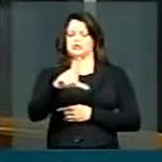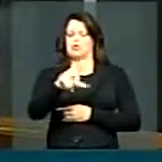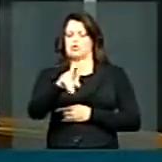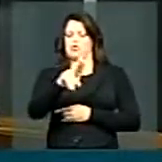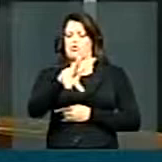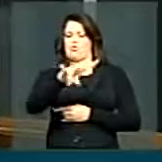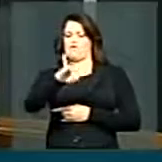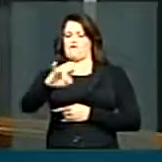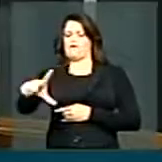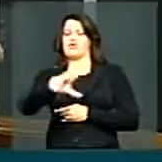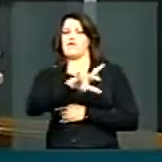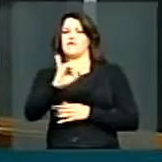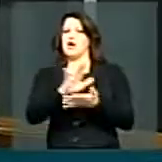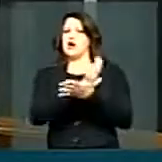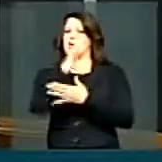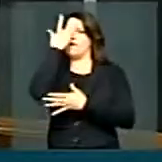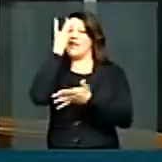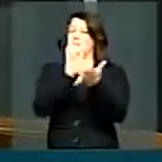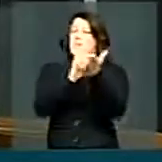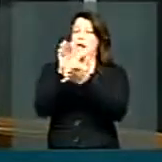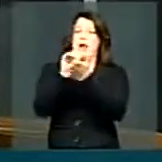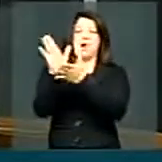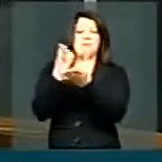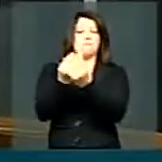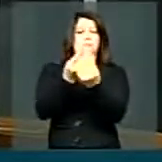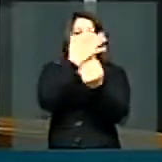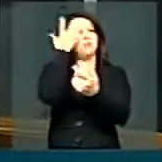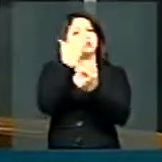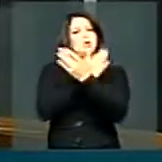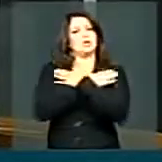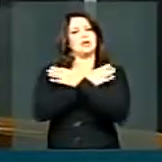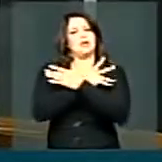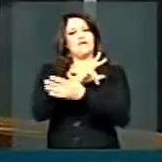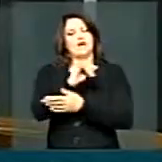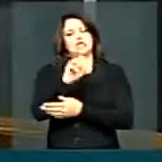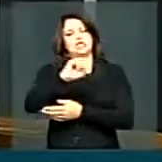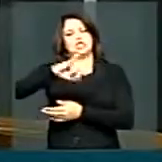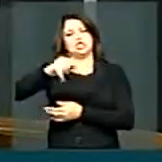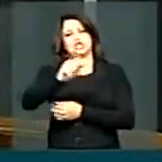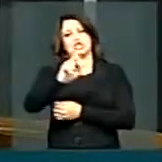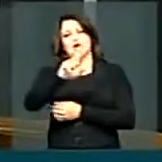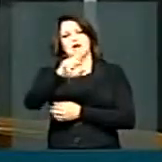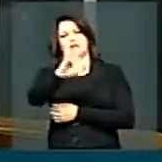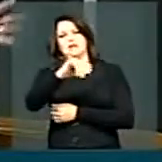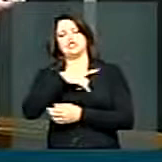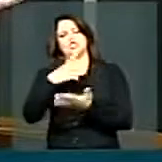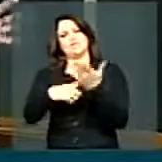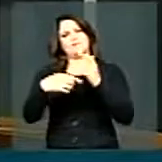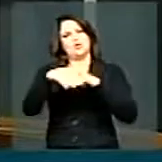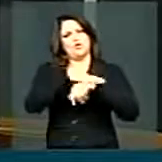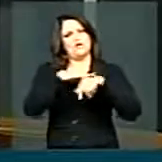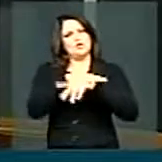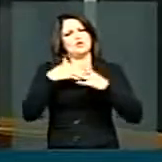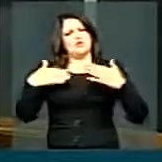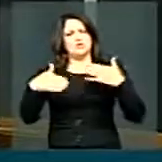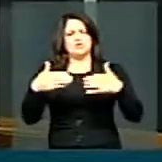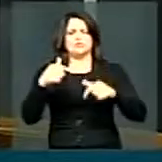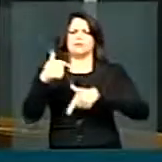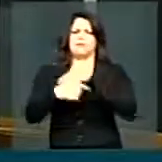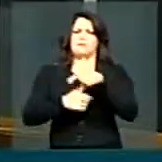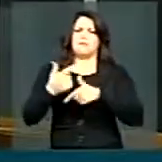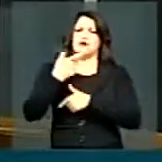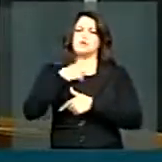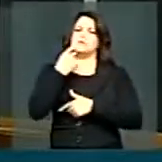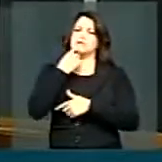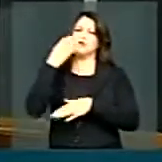aí a expectativa de demissão em massa dos trabalhadores da Jari Celulose. Nós já tivemos várias conversas com o ministro do Trabalho.